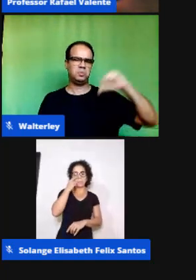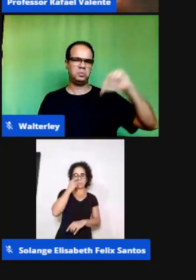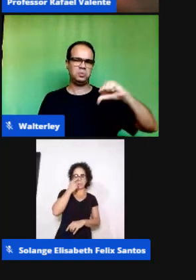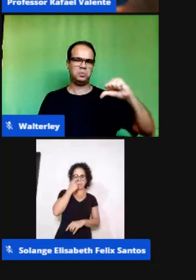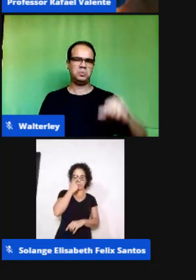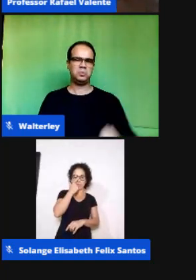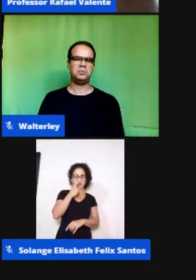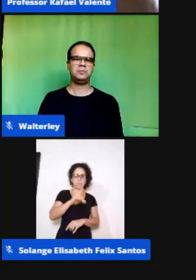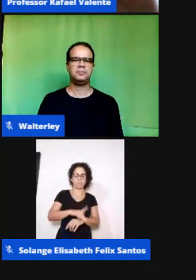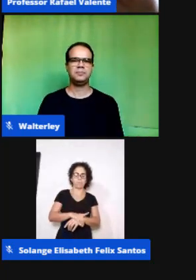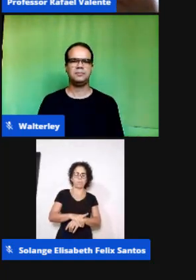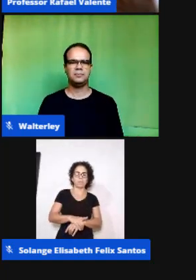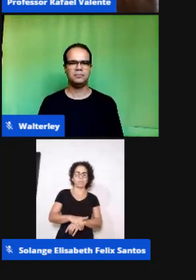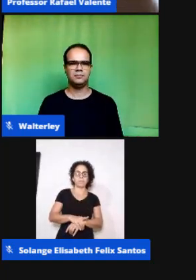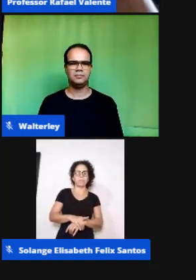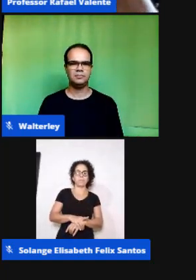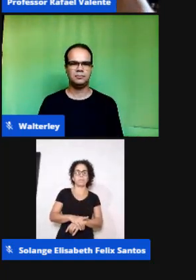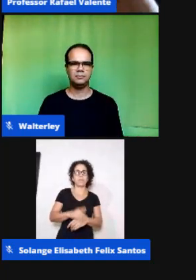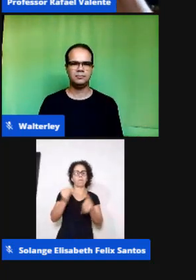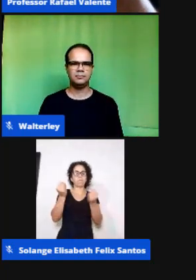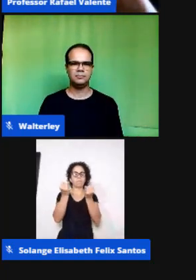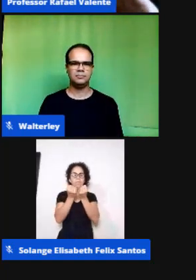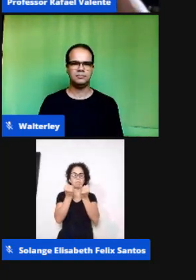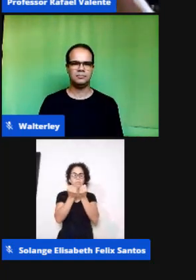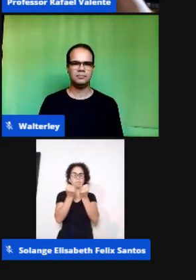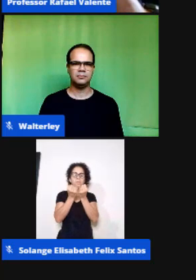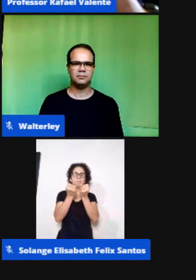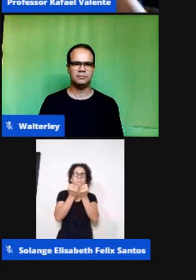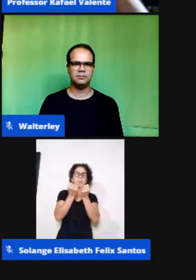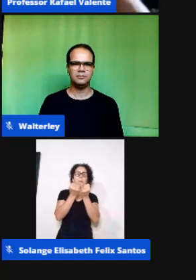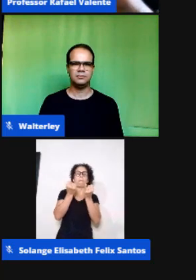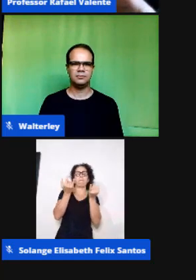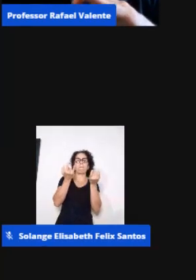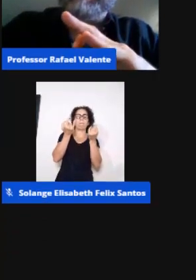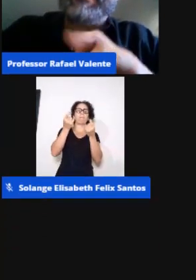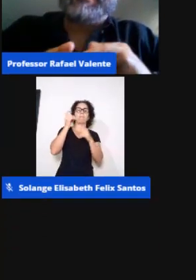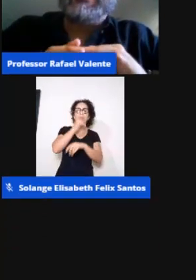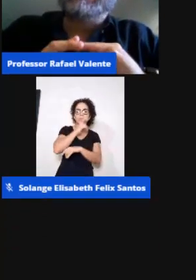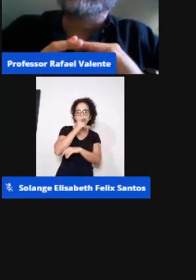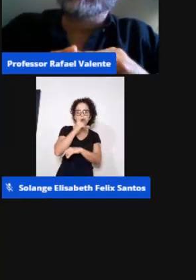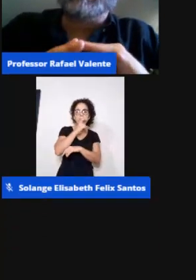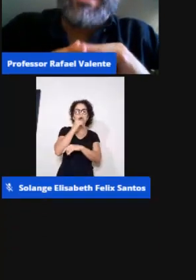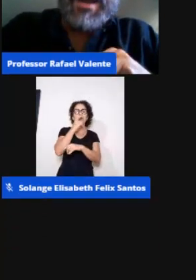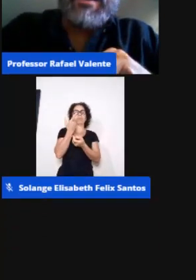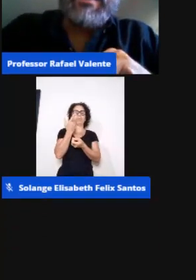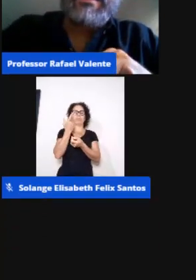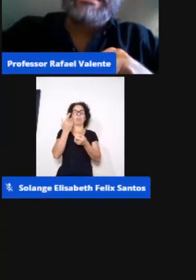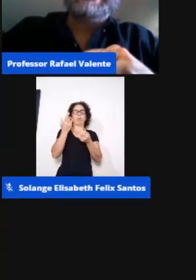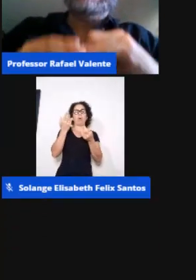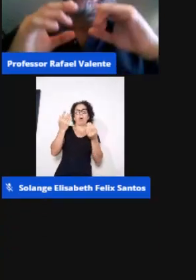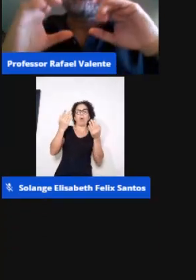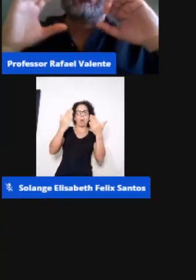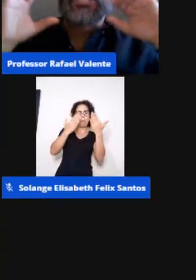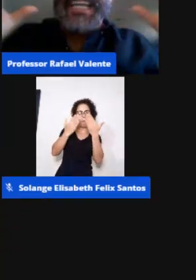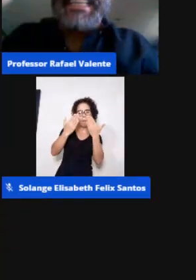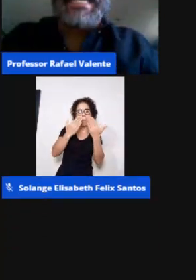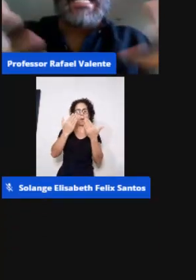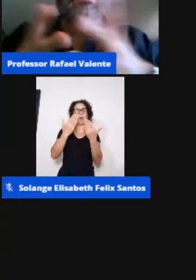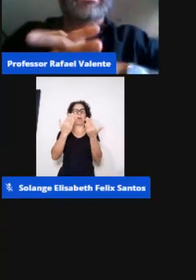perfeccionismo, fofocar, mentir, criticar, comparar, julgar,